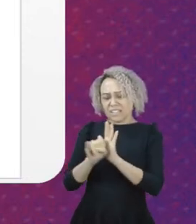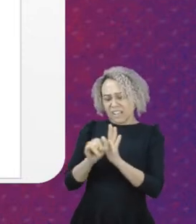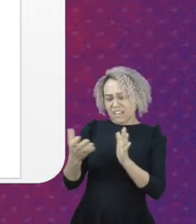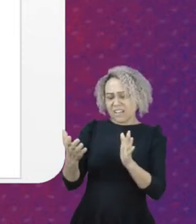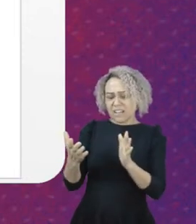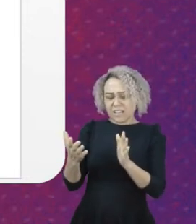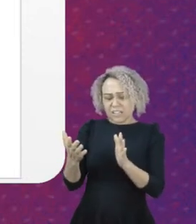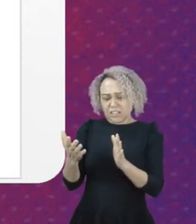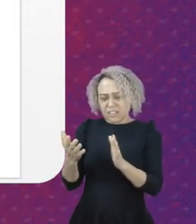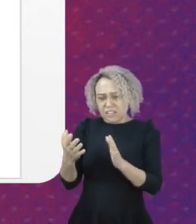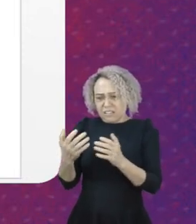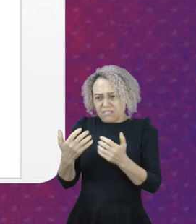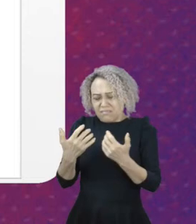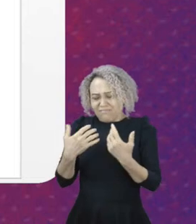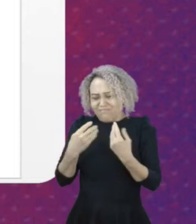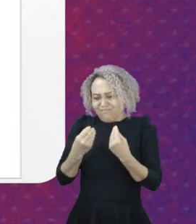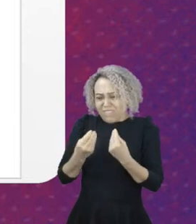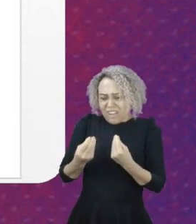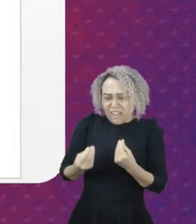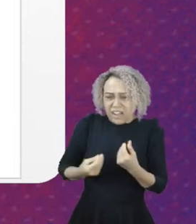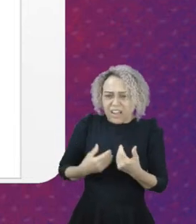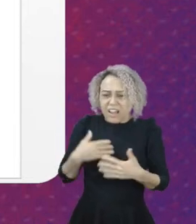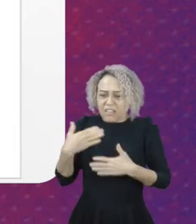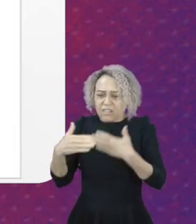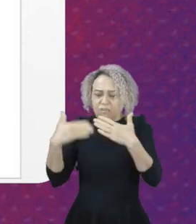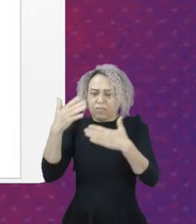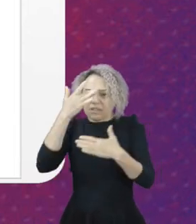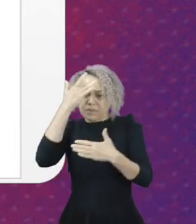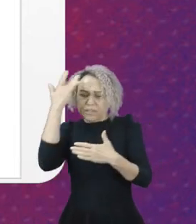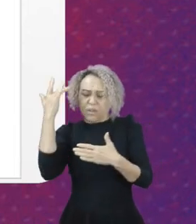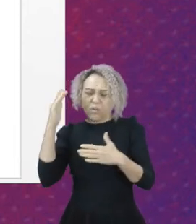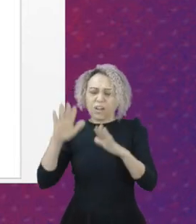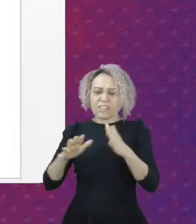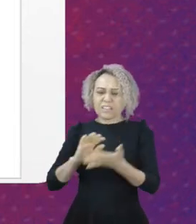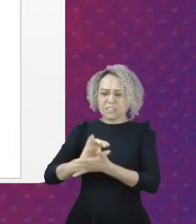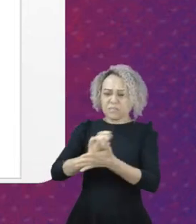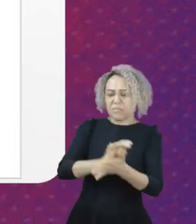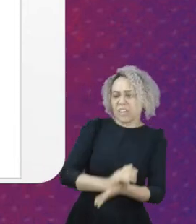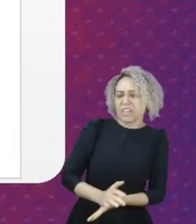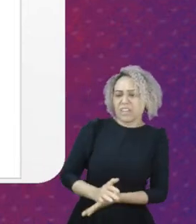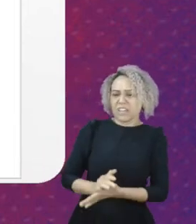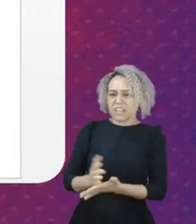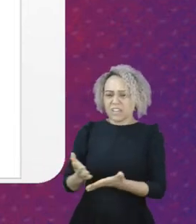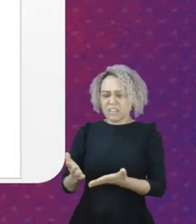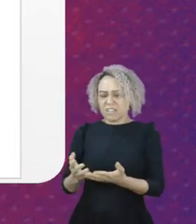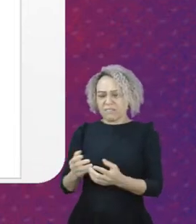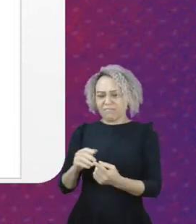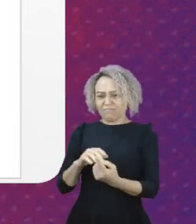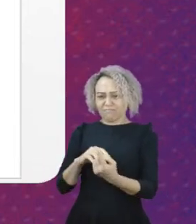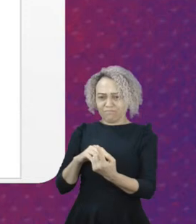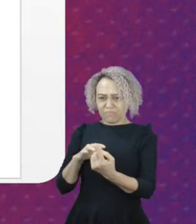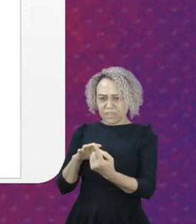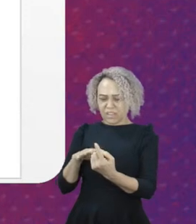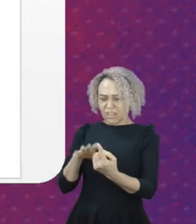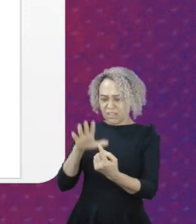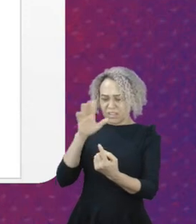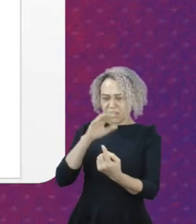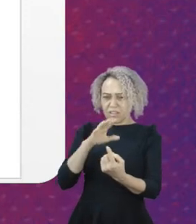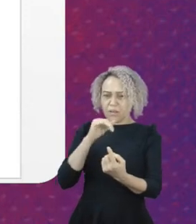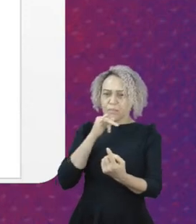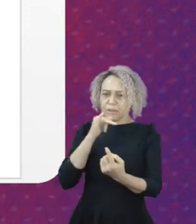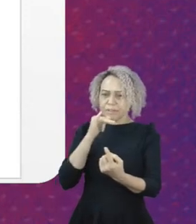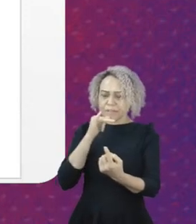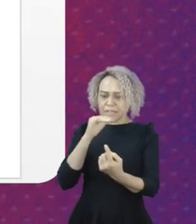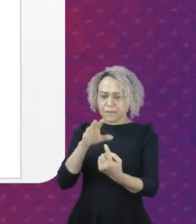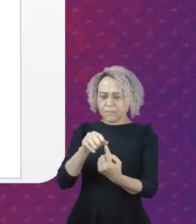acontece por meio de insultos, humilhações, desvalorização, chantagem isolamento, né, de amigos e familiares, esse é